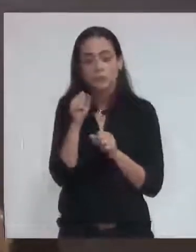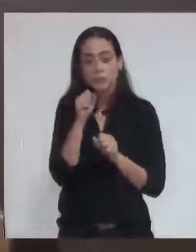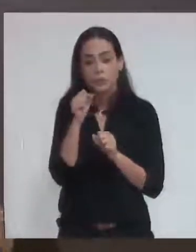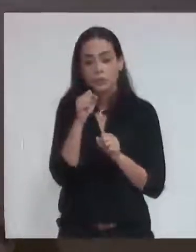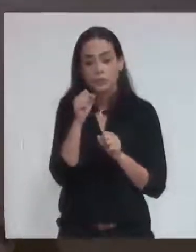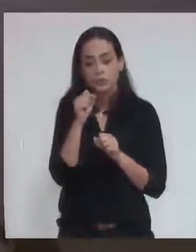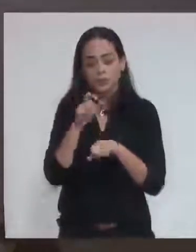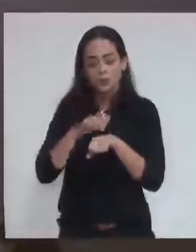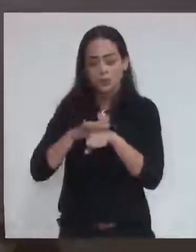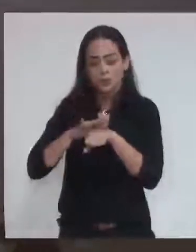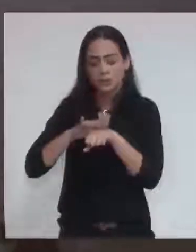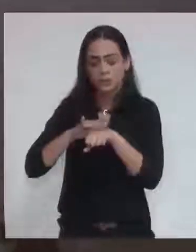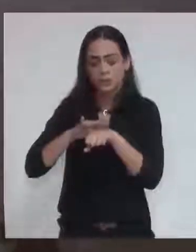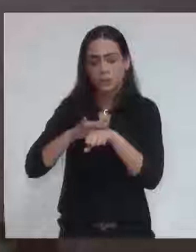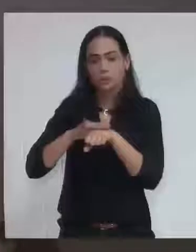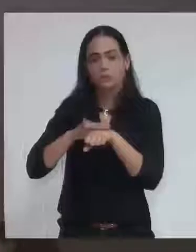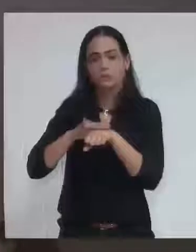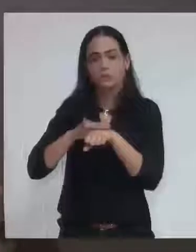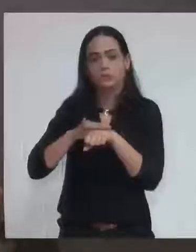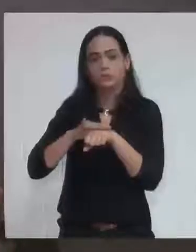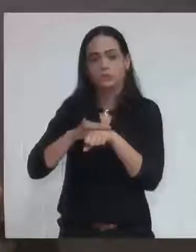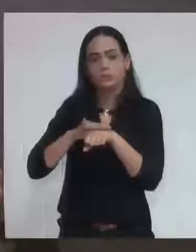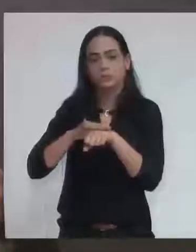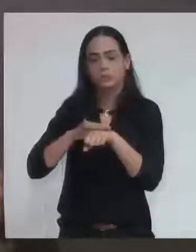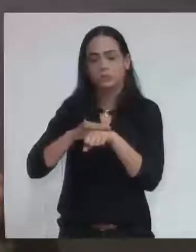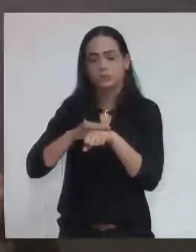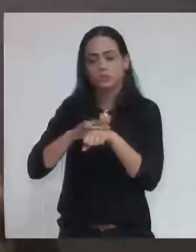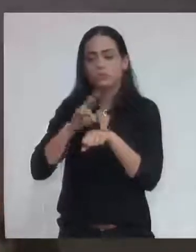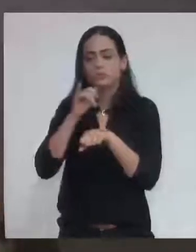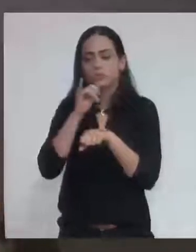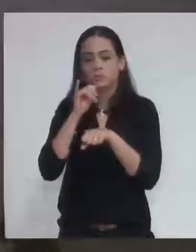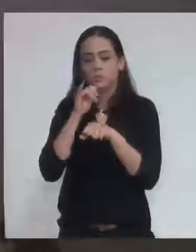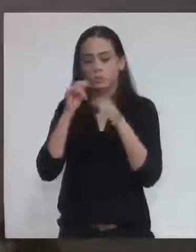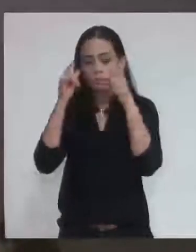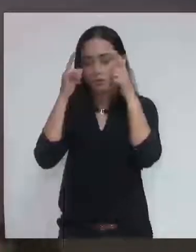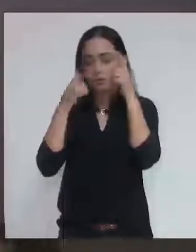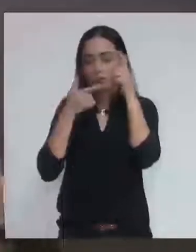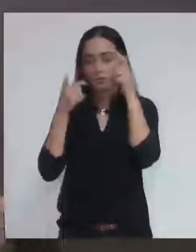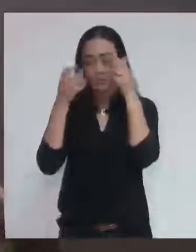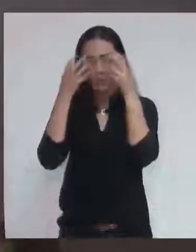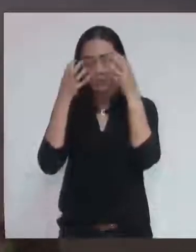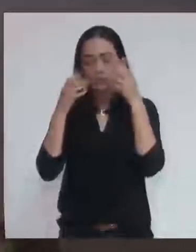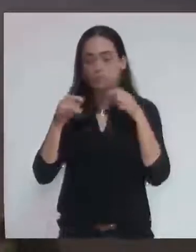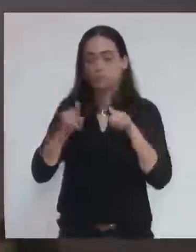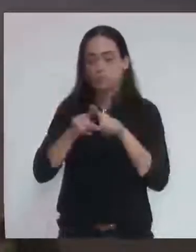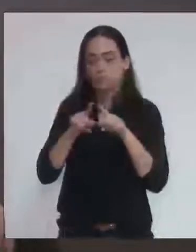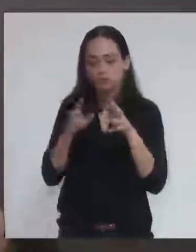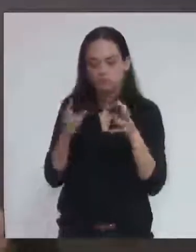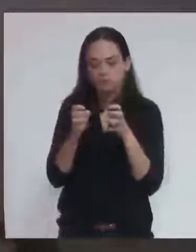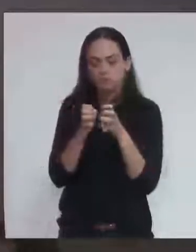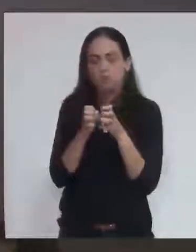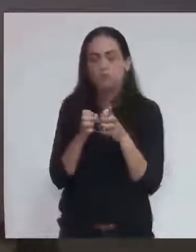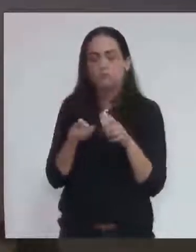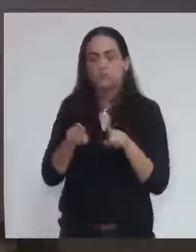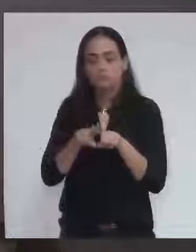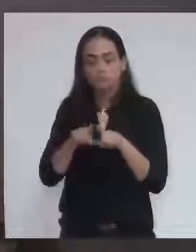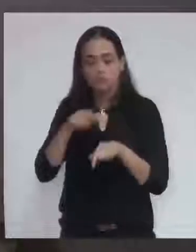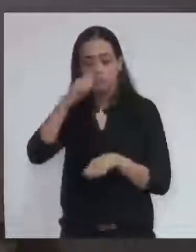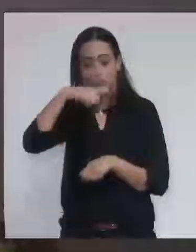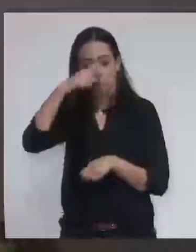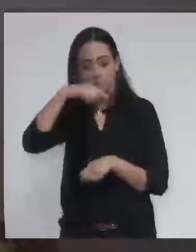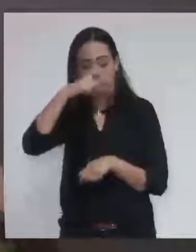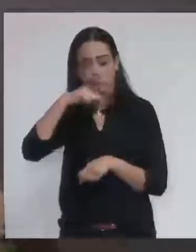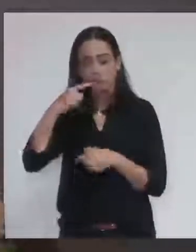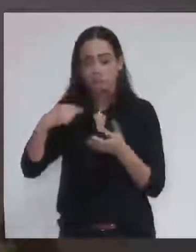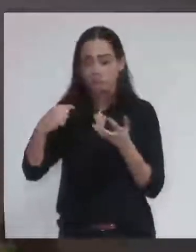das doenças relacionadas à conjuntivite, por exemplo, a baixa umidade, a gripe. E aí você tem um professor,